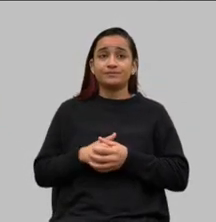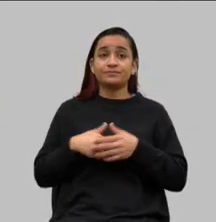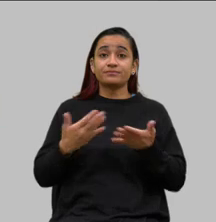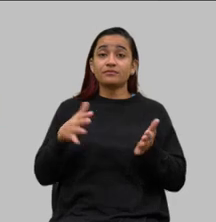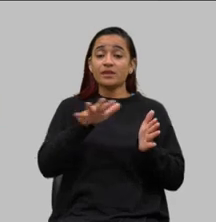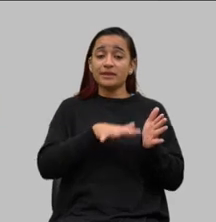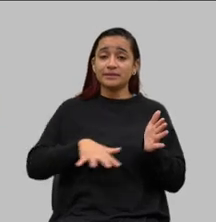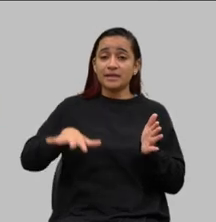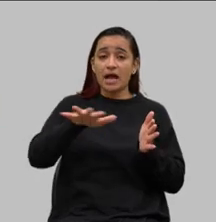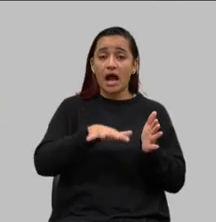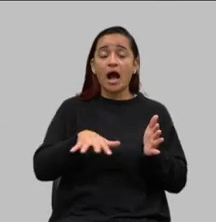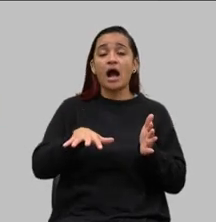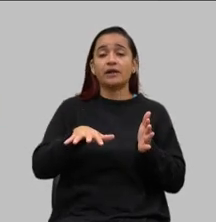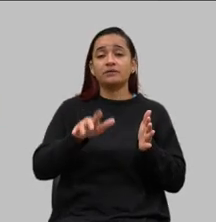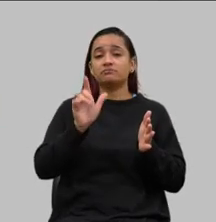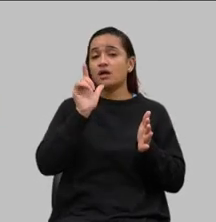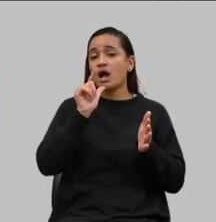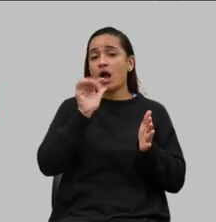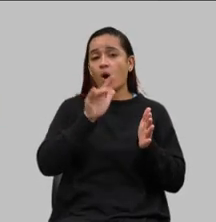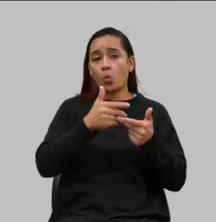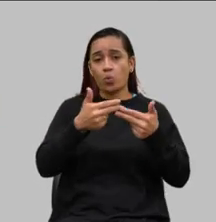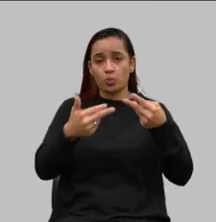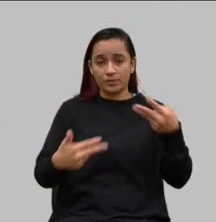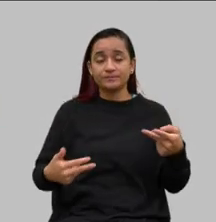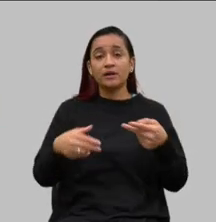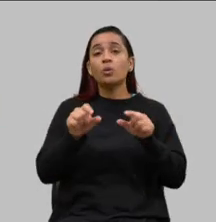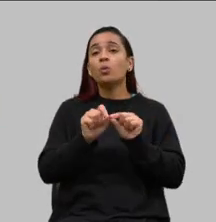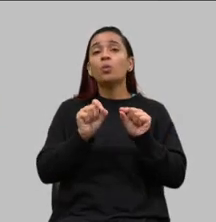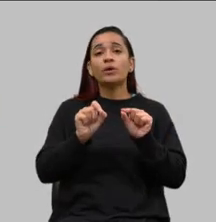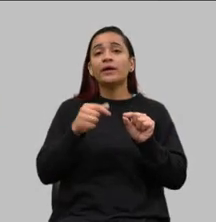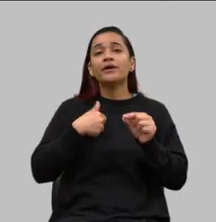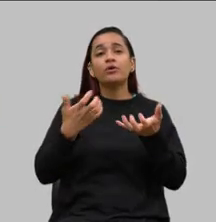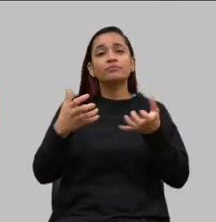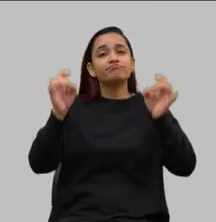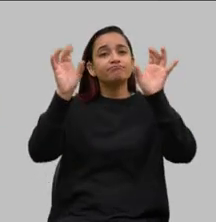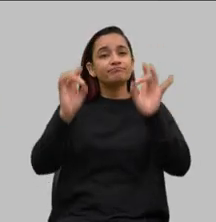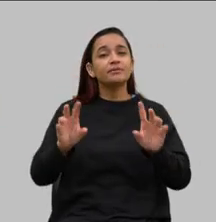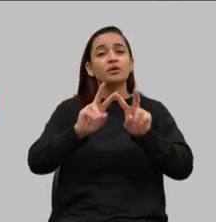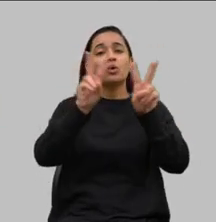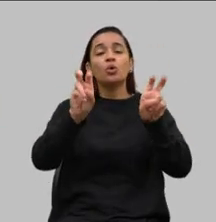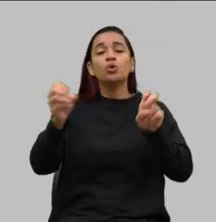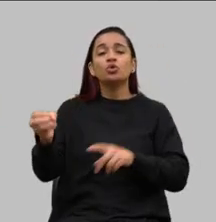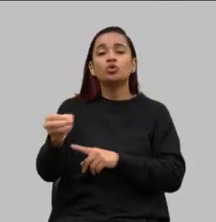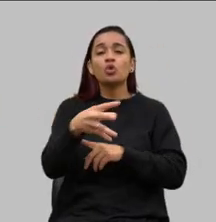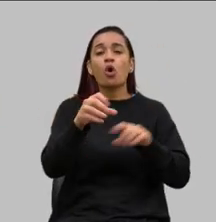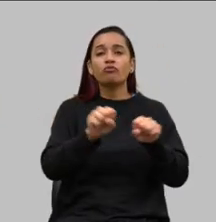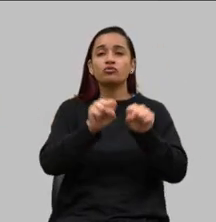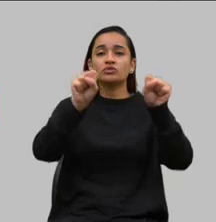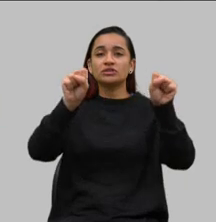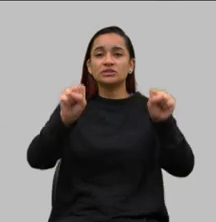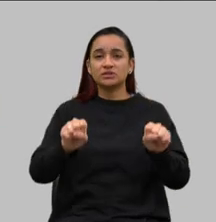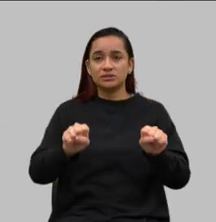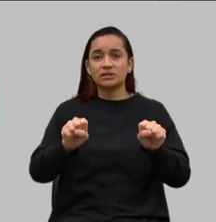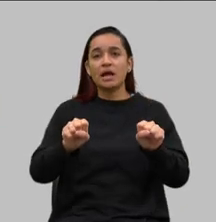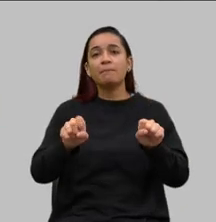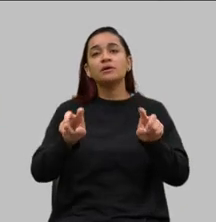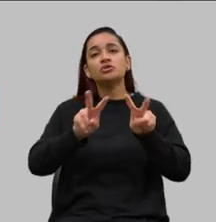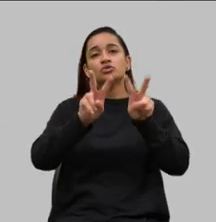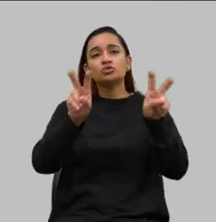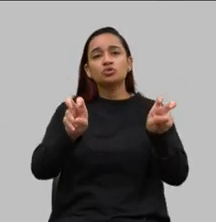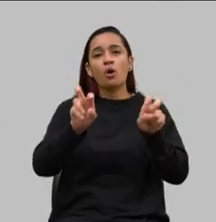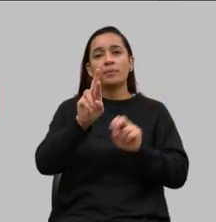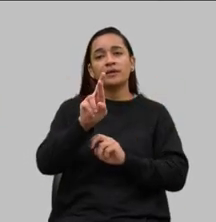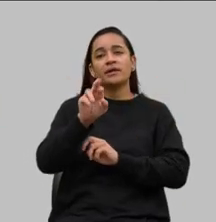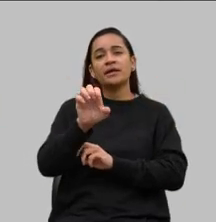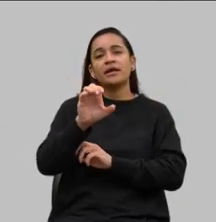hídricos eu queria destacar aqui a implementação do novo sistema de outorga direito de uso de recursos hídricos é